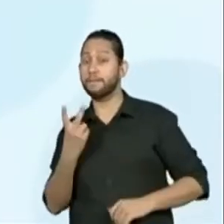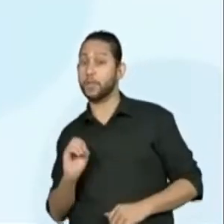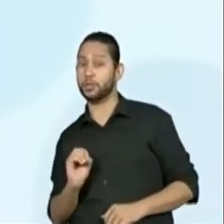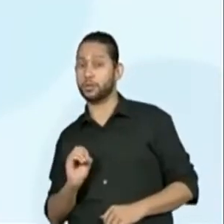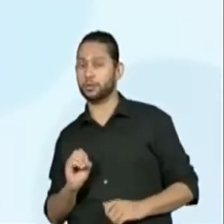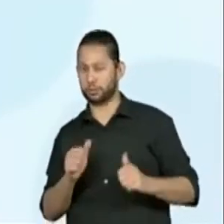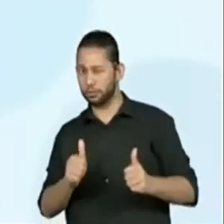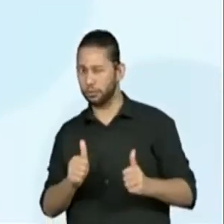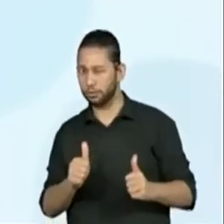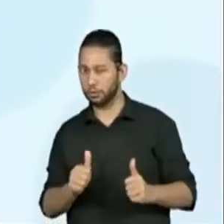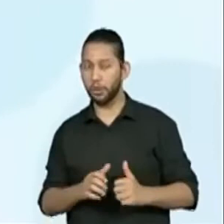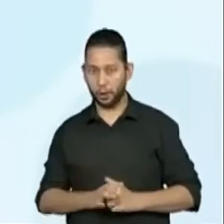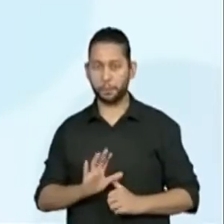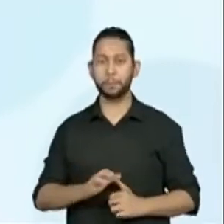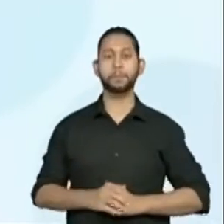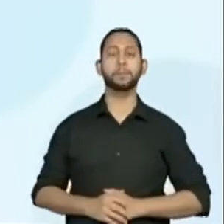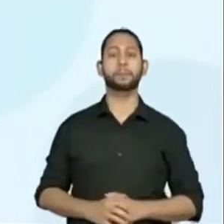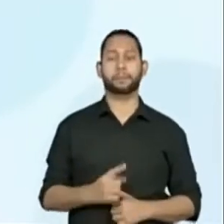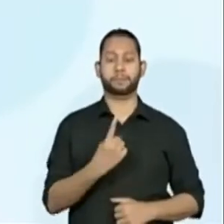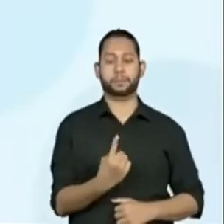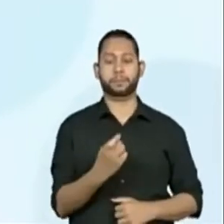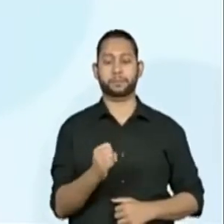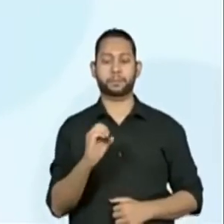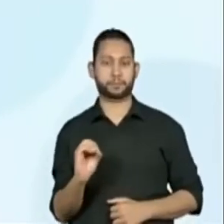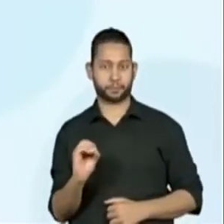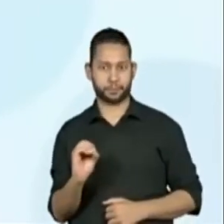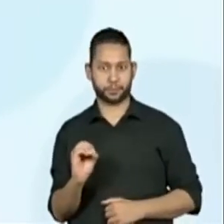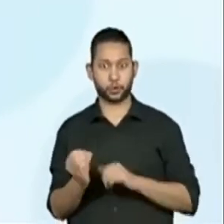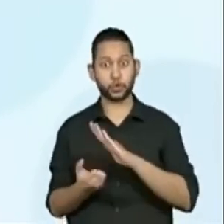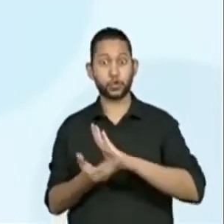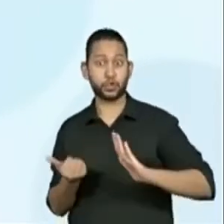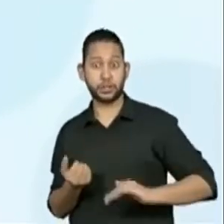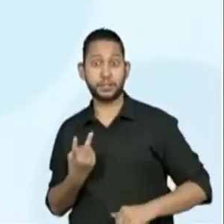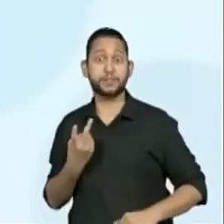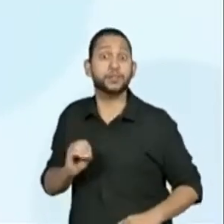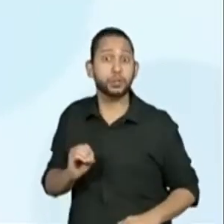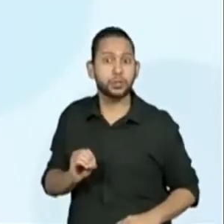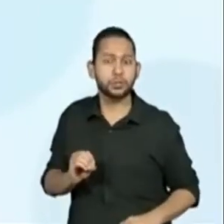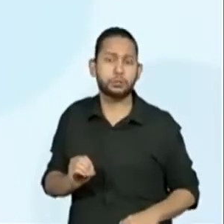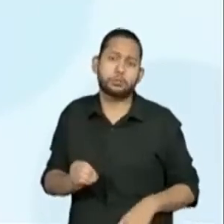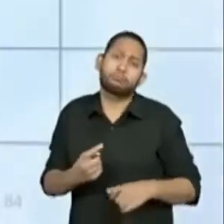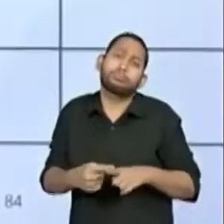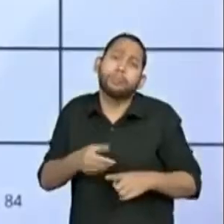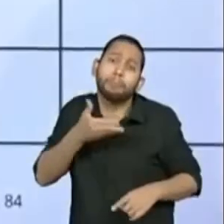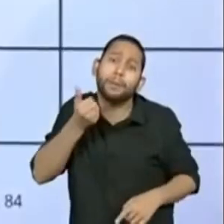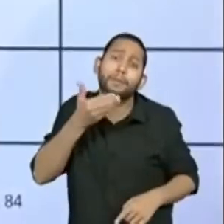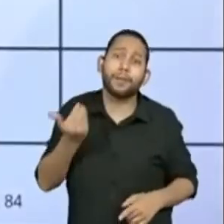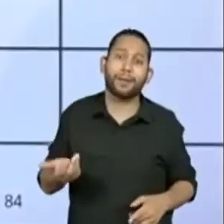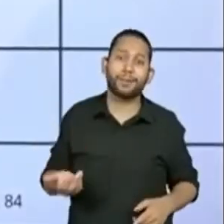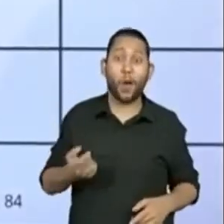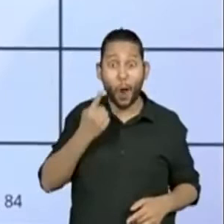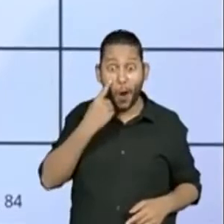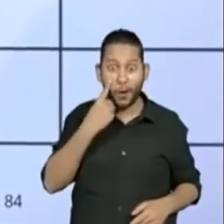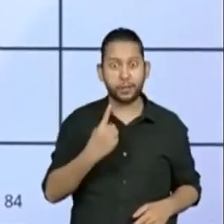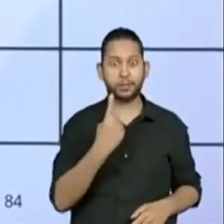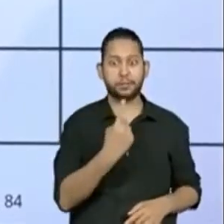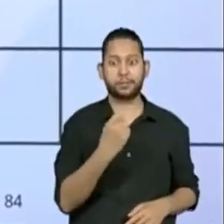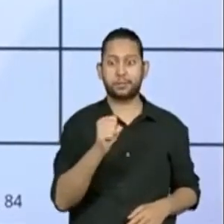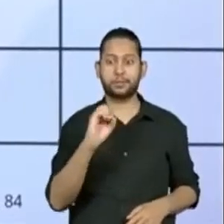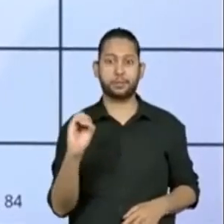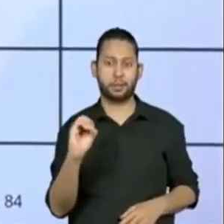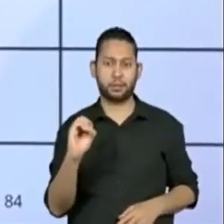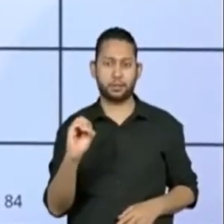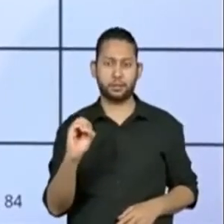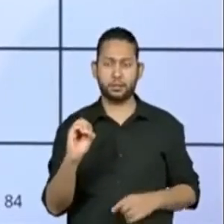certo então menos 20 e pronto porque menos 20 porque é muito mais fácil fazer 180